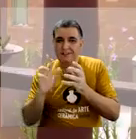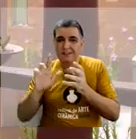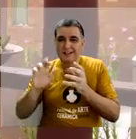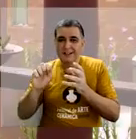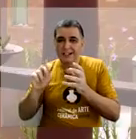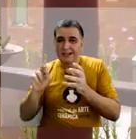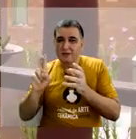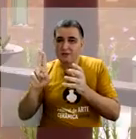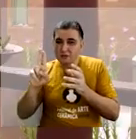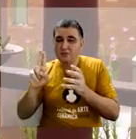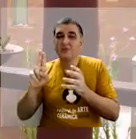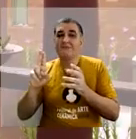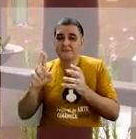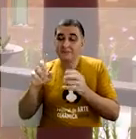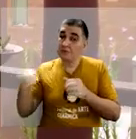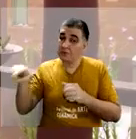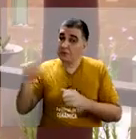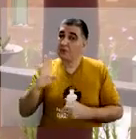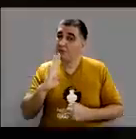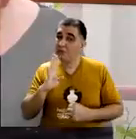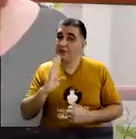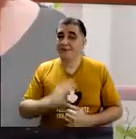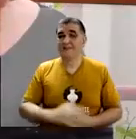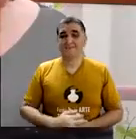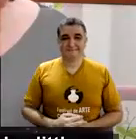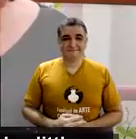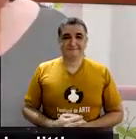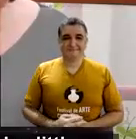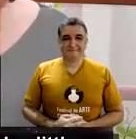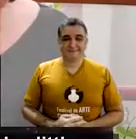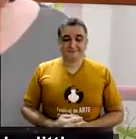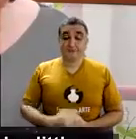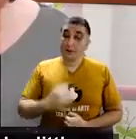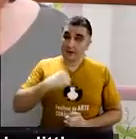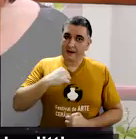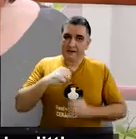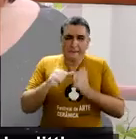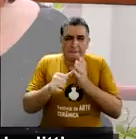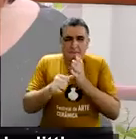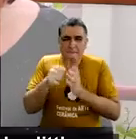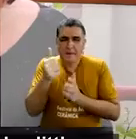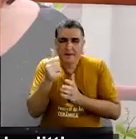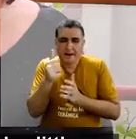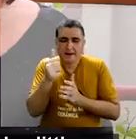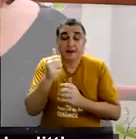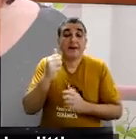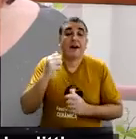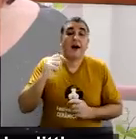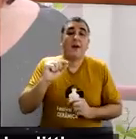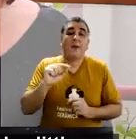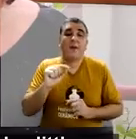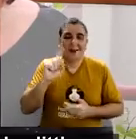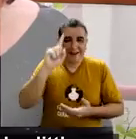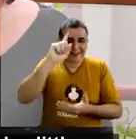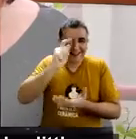nós nos tornamos referência na cidade. No meu caso, a primeira experiência foi quando eu